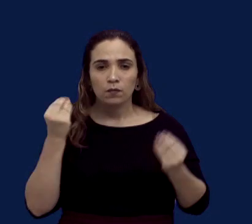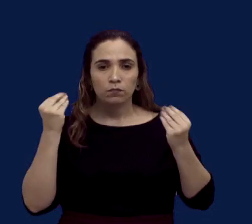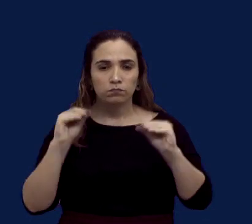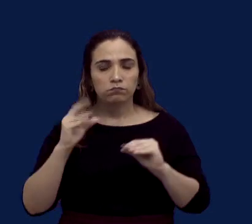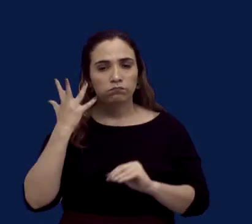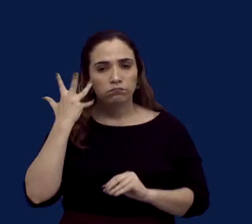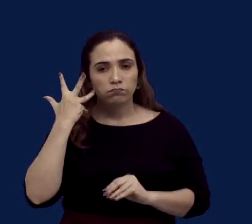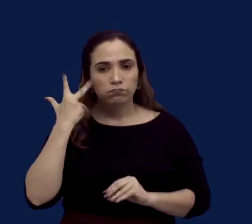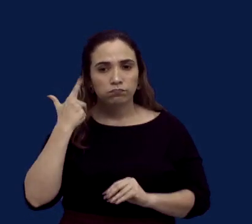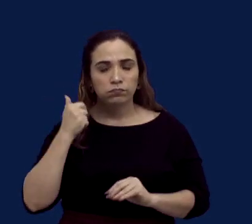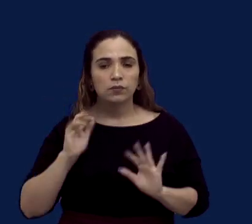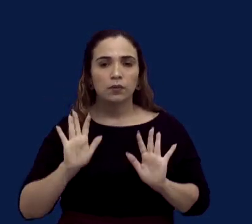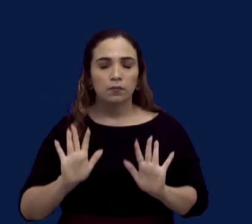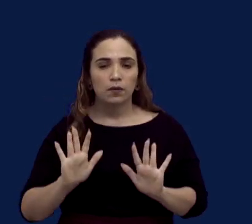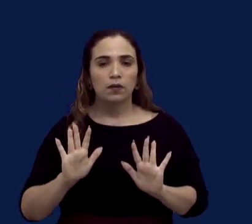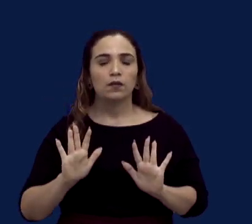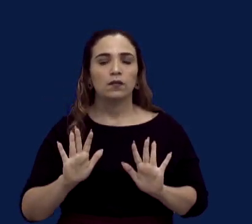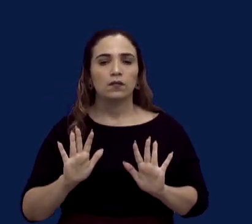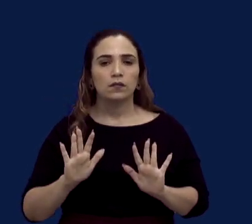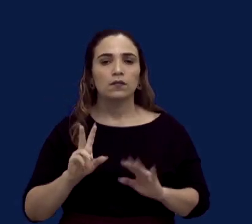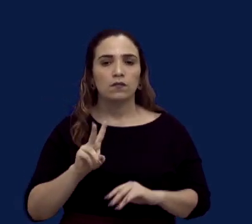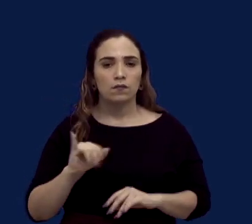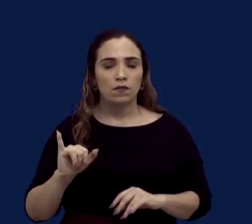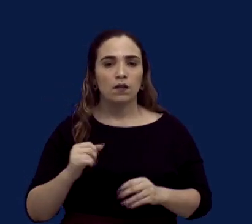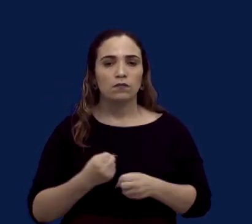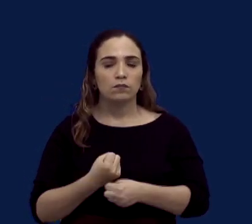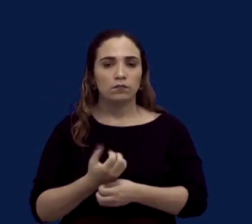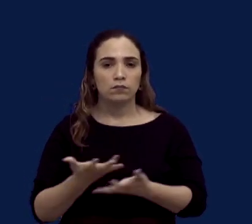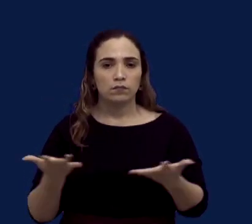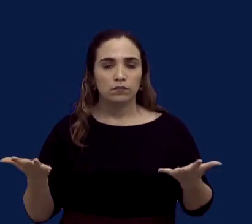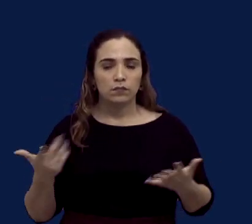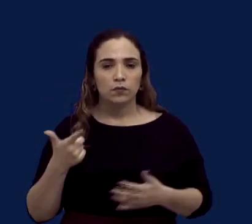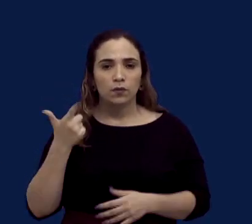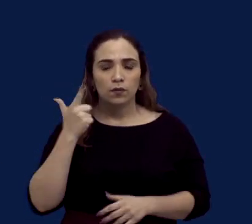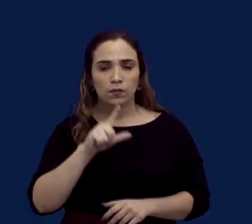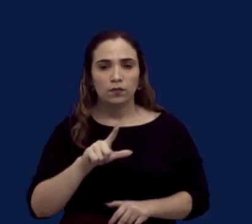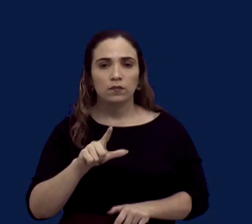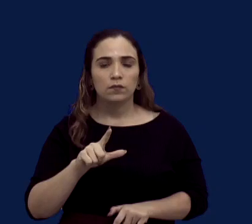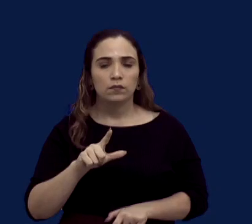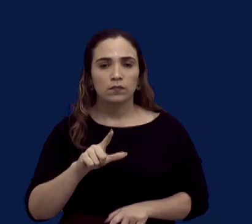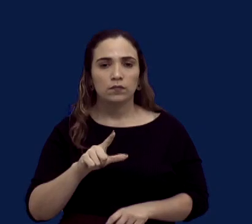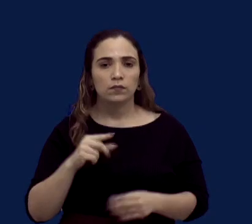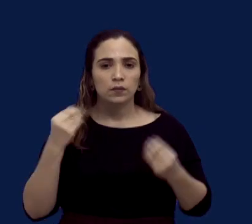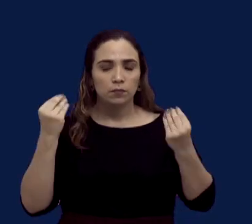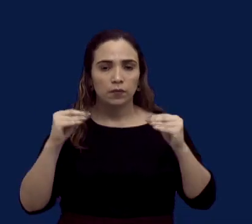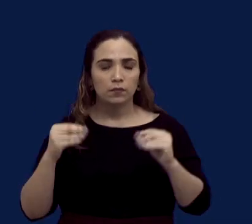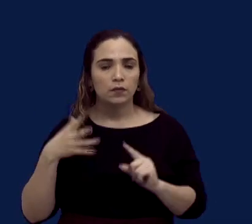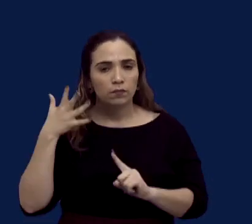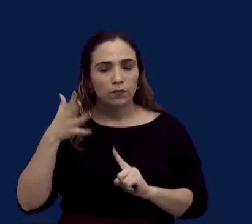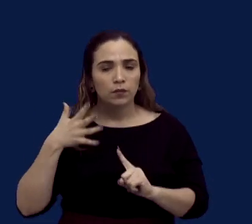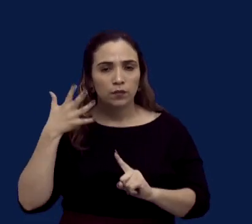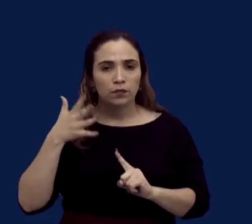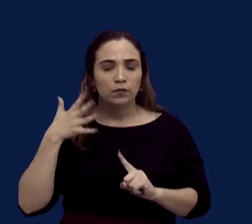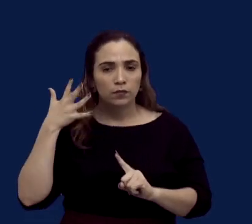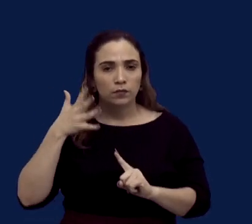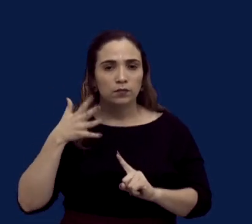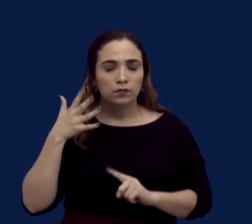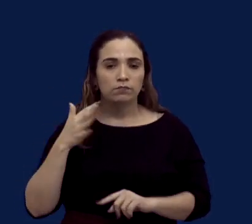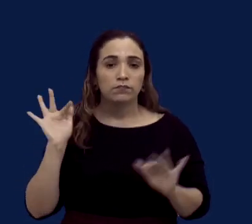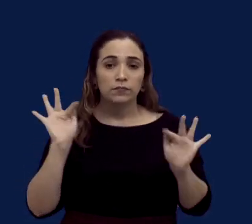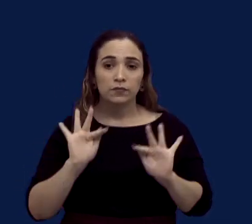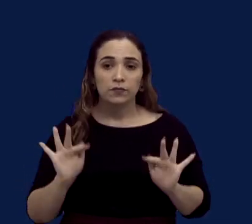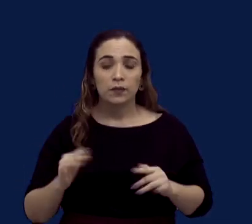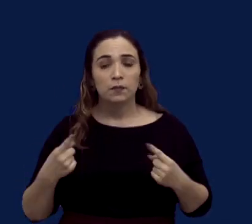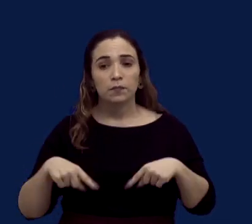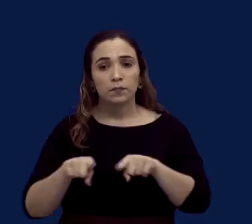alguns dias, tá? Mas é uma coisa que vai estar disponível, a gente tem conseguido colocar todas as palestras lá, o que deixa a gente muito feliz com a